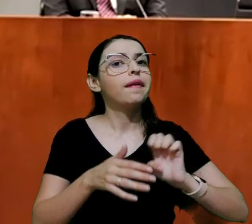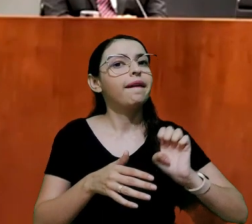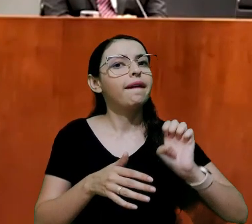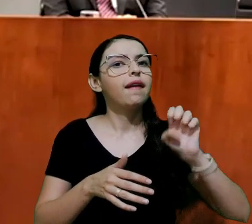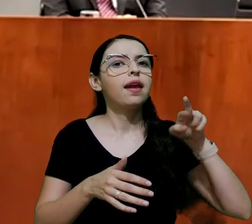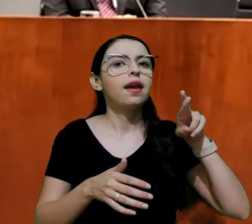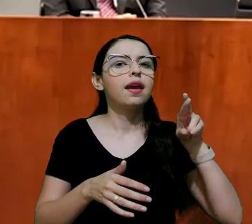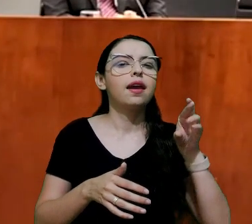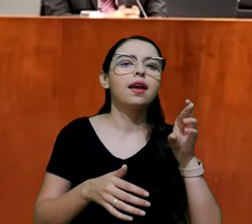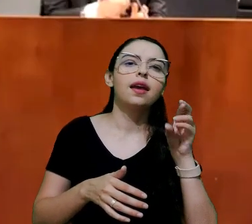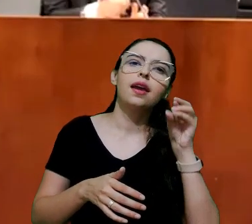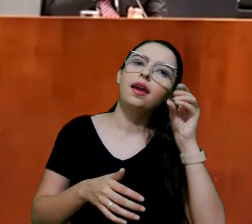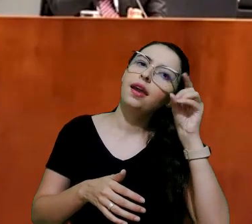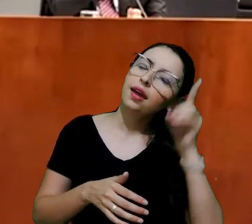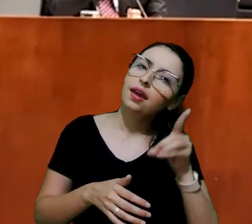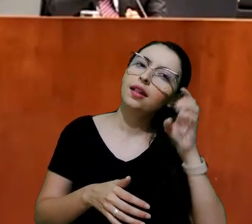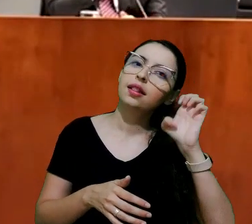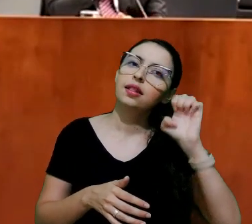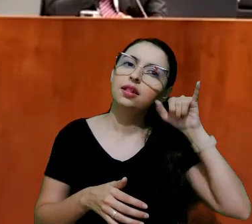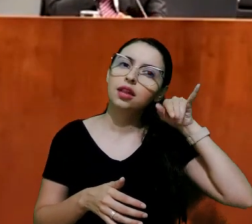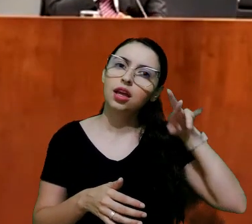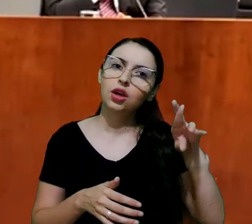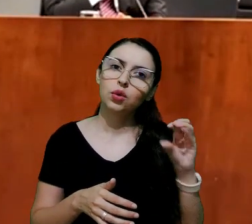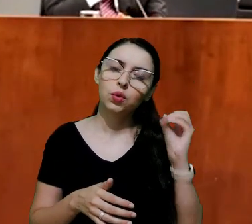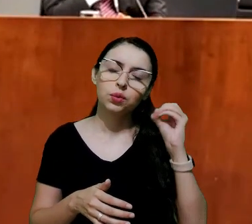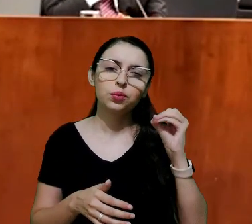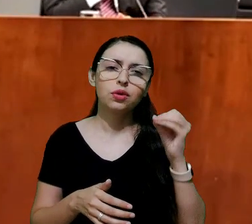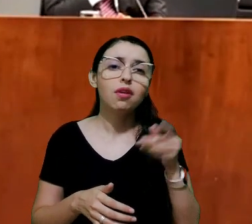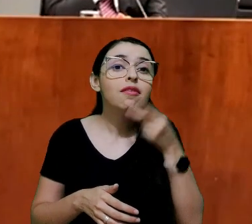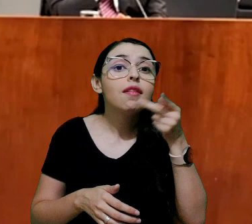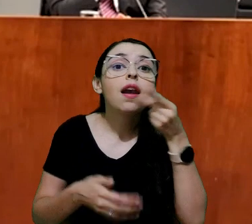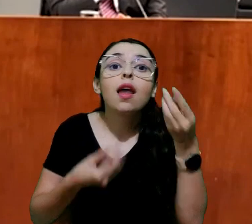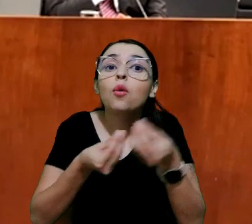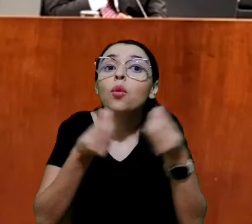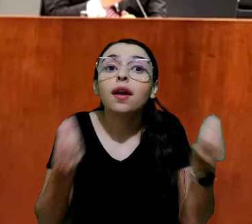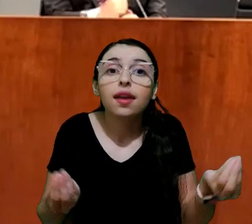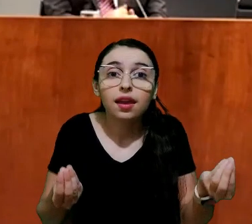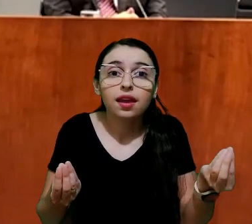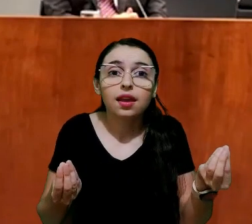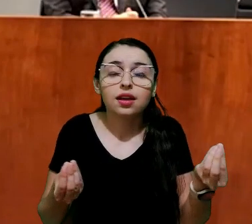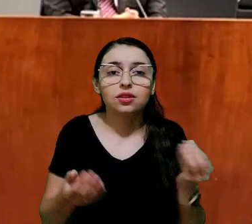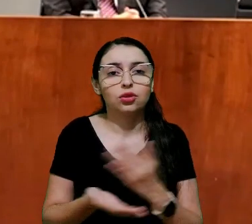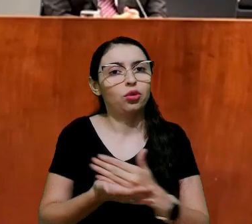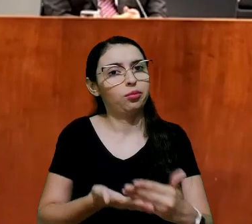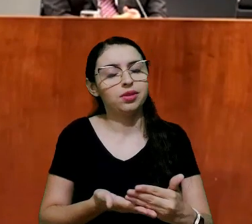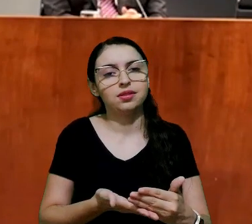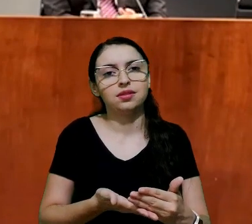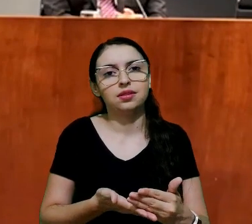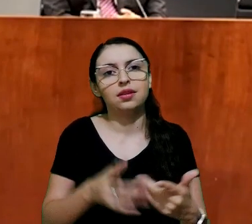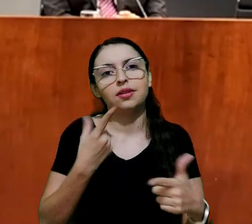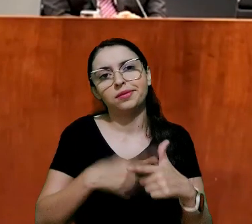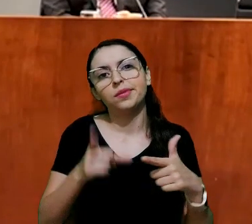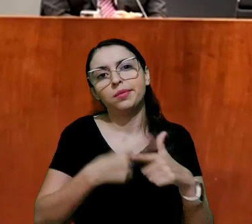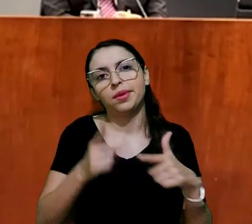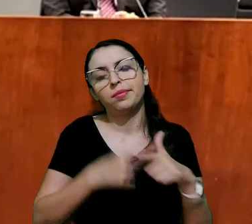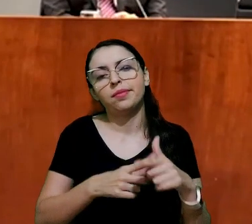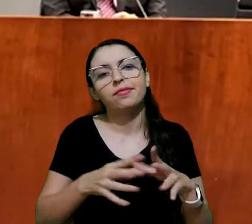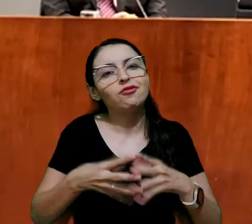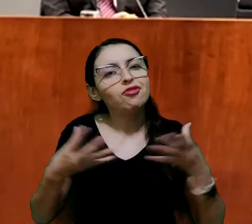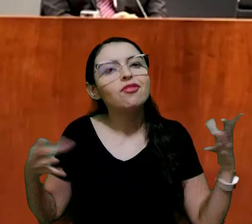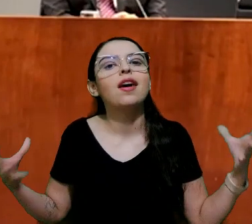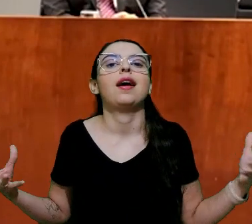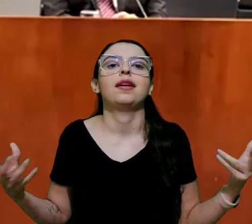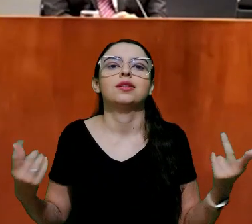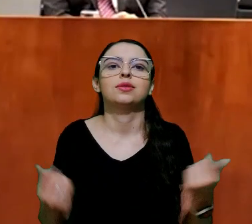Mas o que falar, então? Nós estamos só começando os problemas, porque o que falar da questão